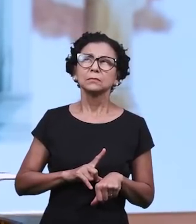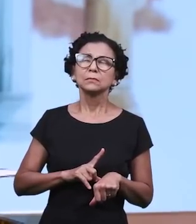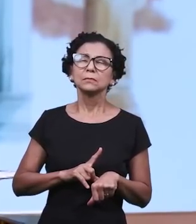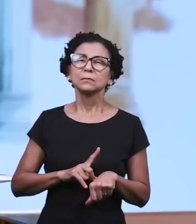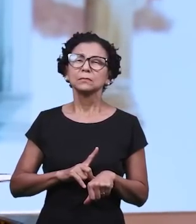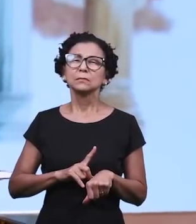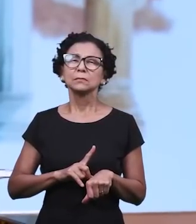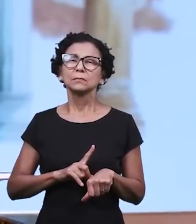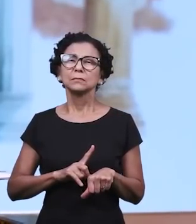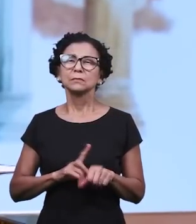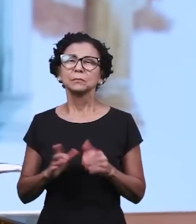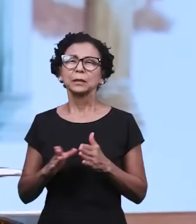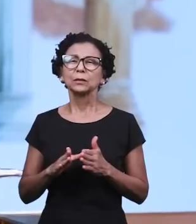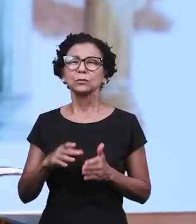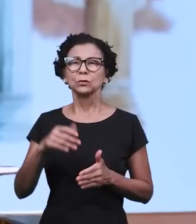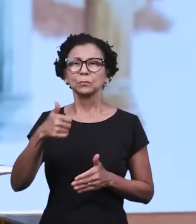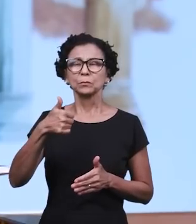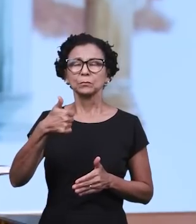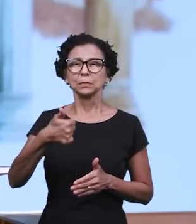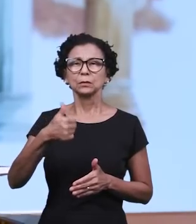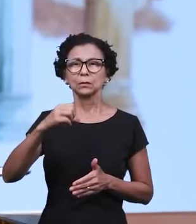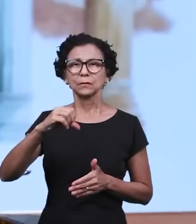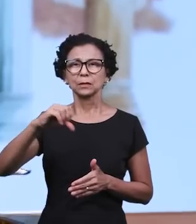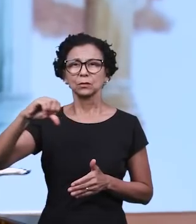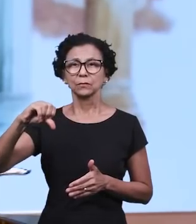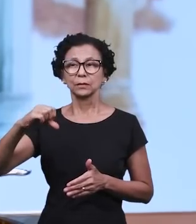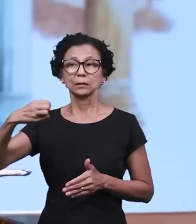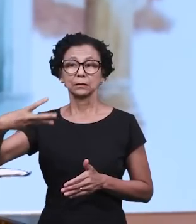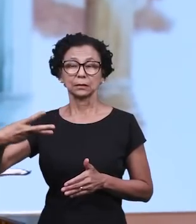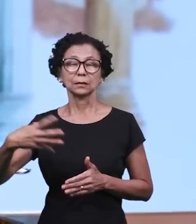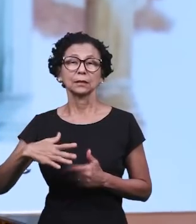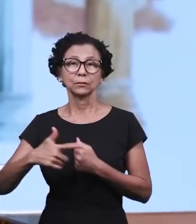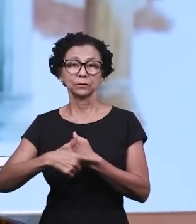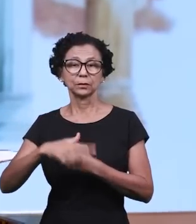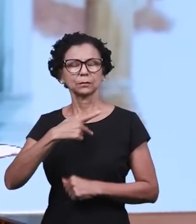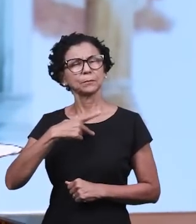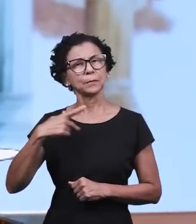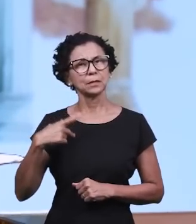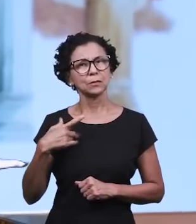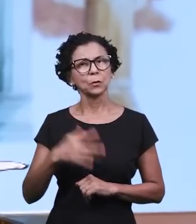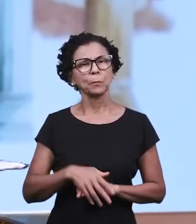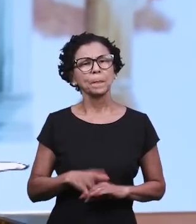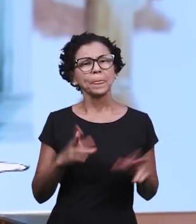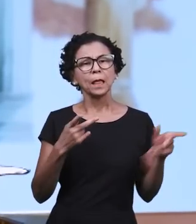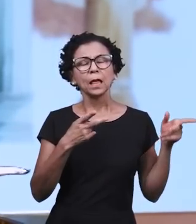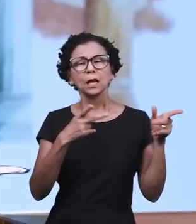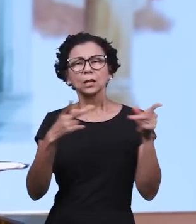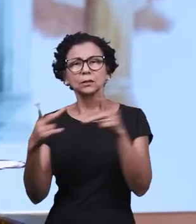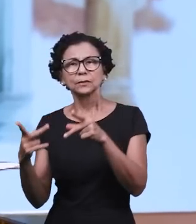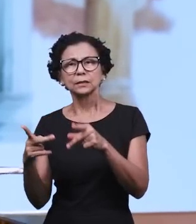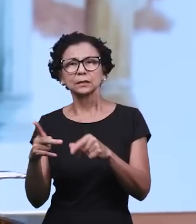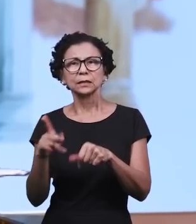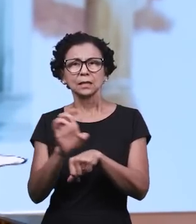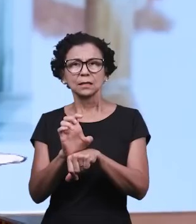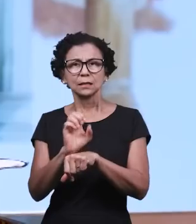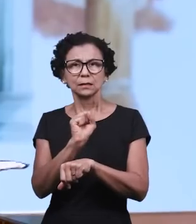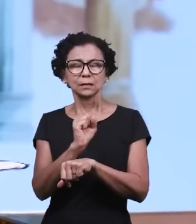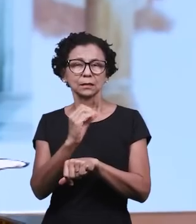sou professor universitário de Relações Internacionais, então lecionando algumas disciplinas como